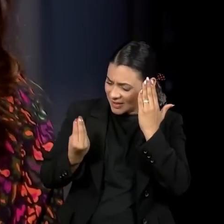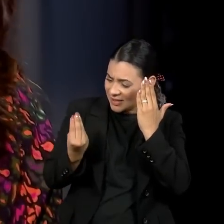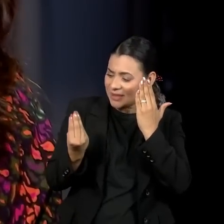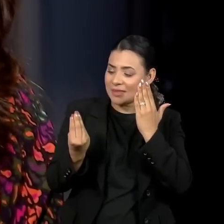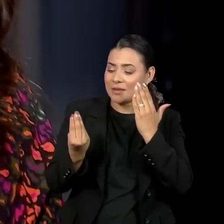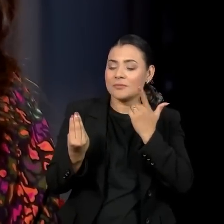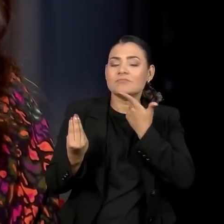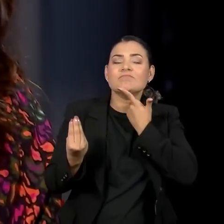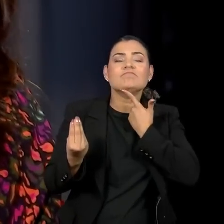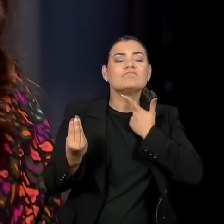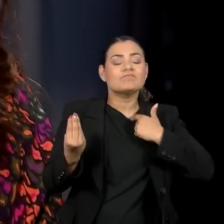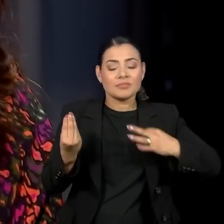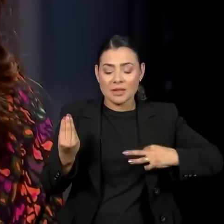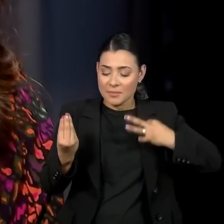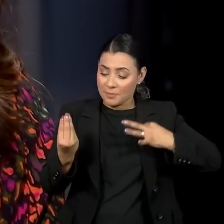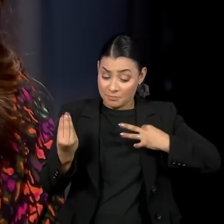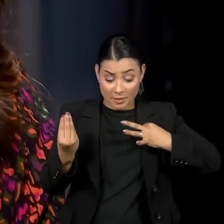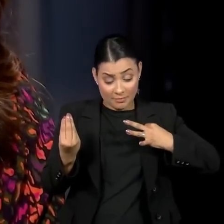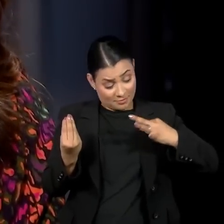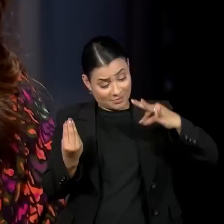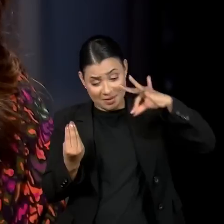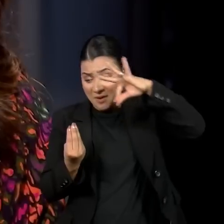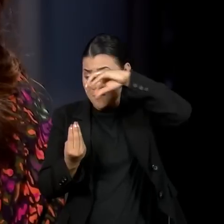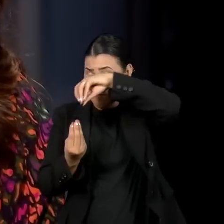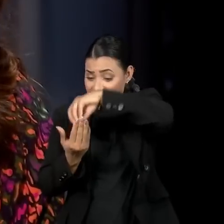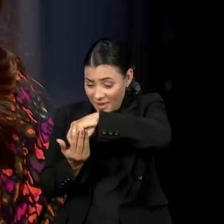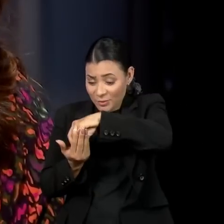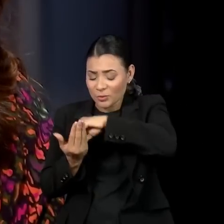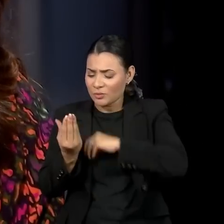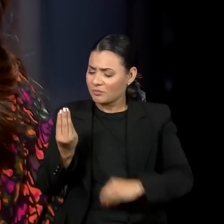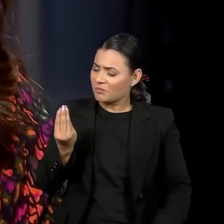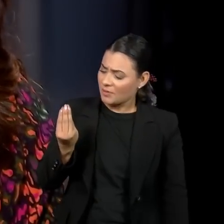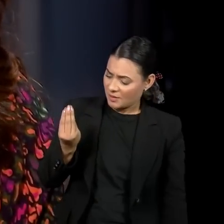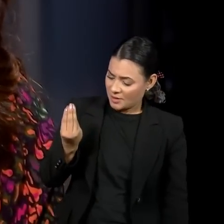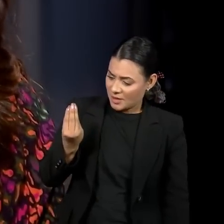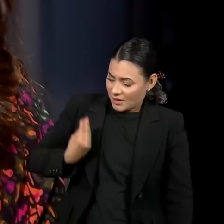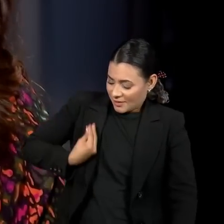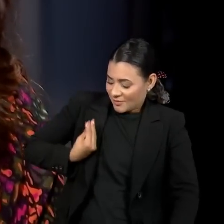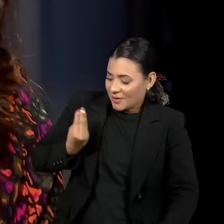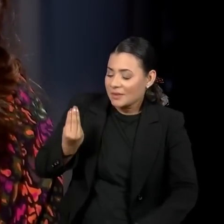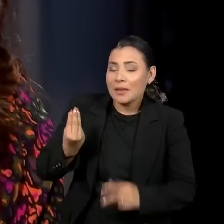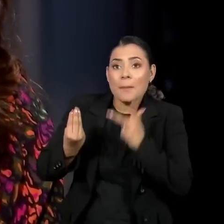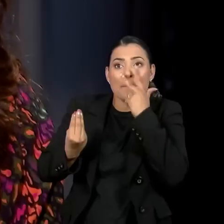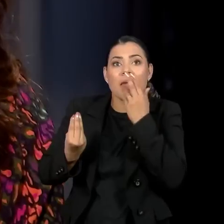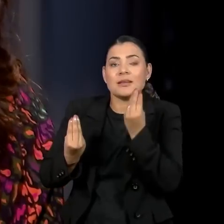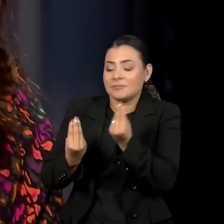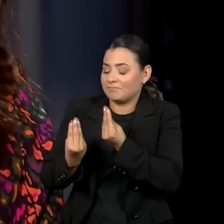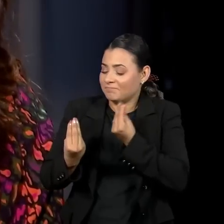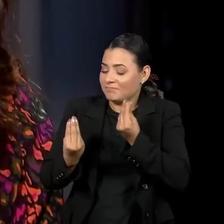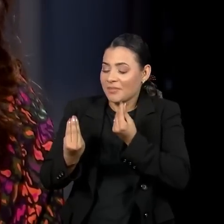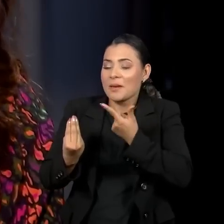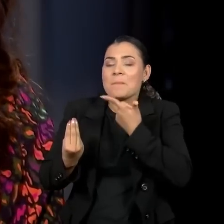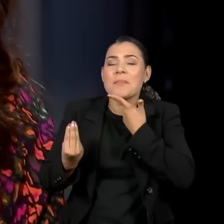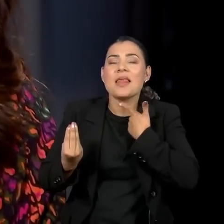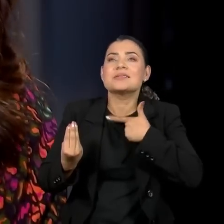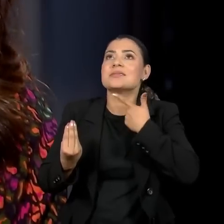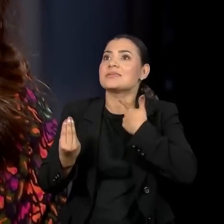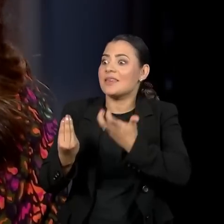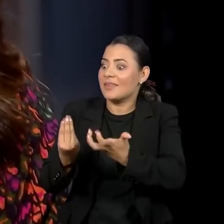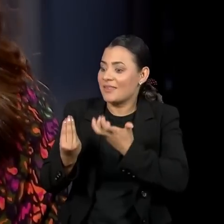libido sendo uma pulsão de vida. Então eu acho que a vida é essa busca constante por prazeres.